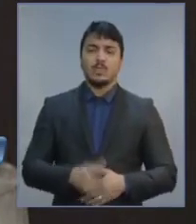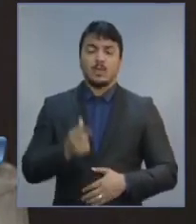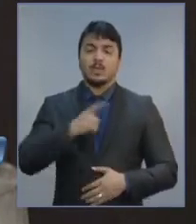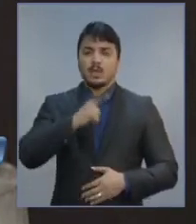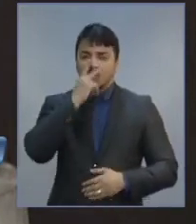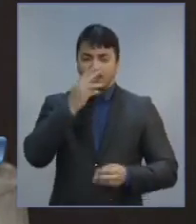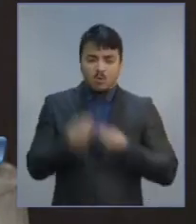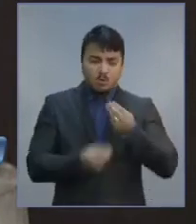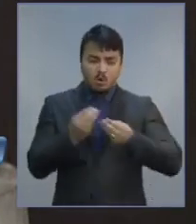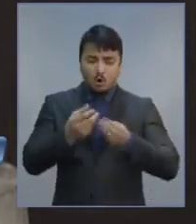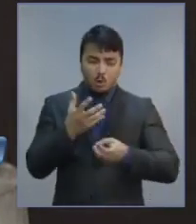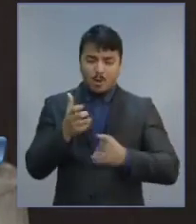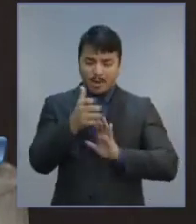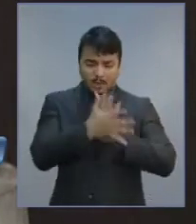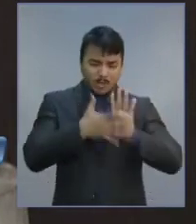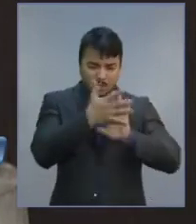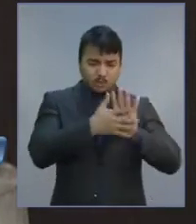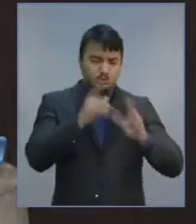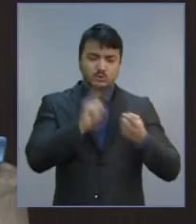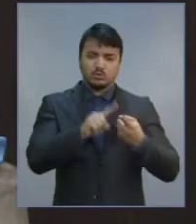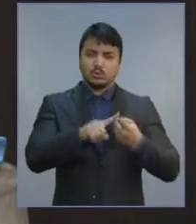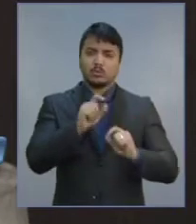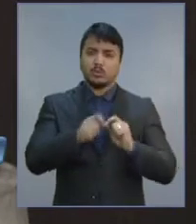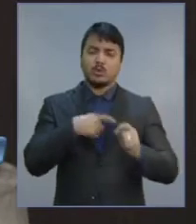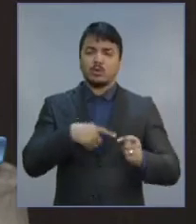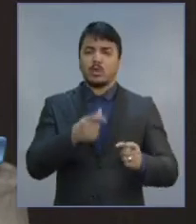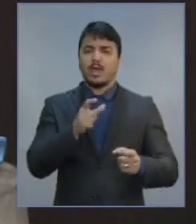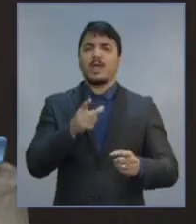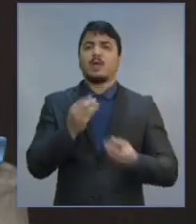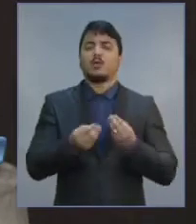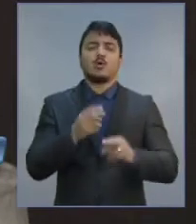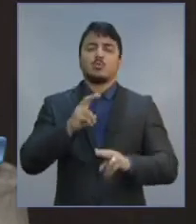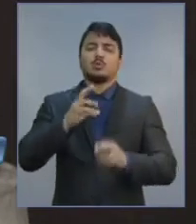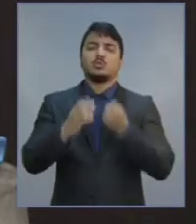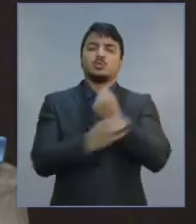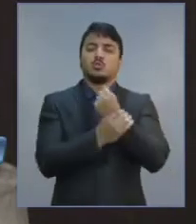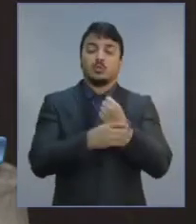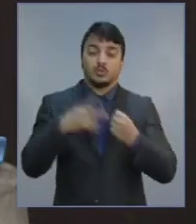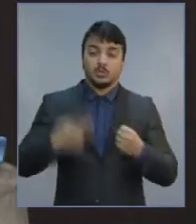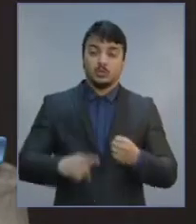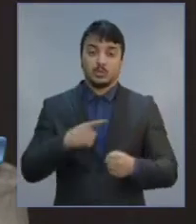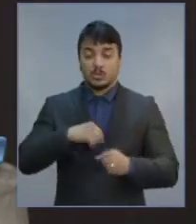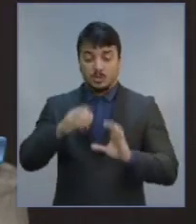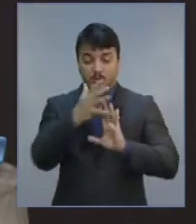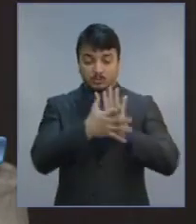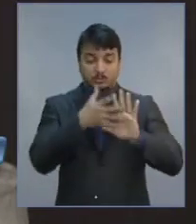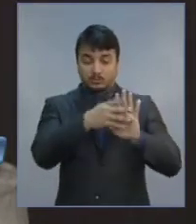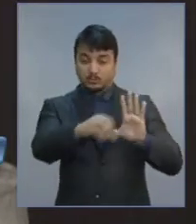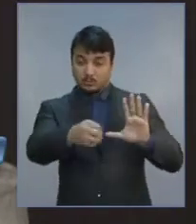Esse tipo de matéria e as matérias em segurança pública que o governo Camilo tem enviado a essa casa,